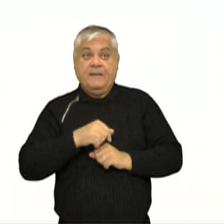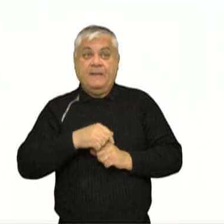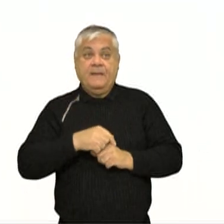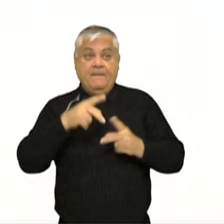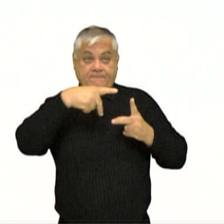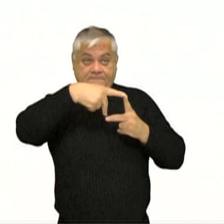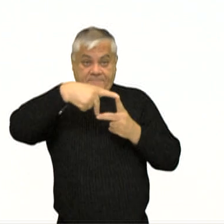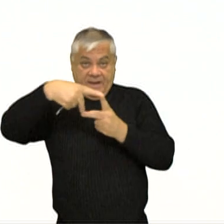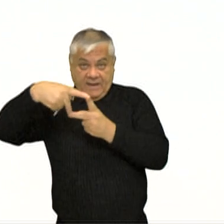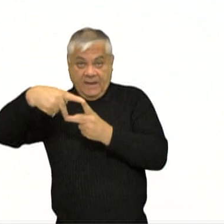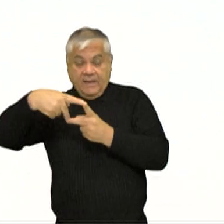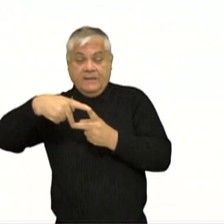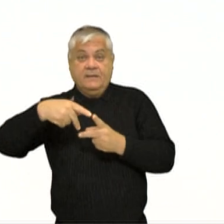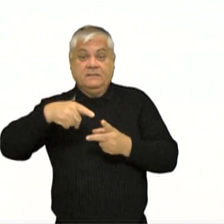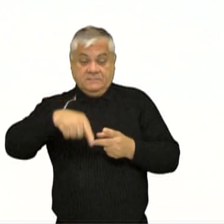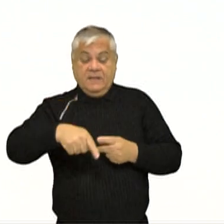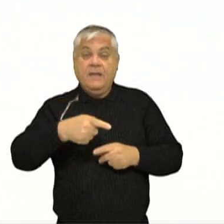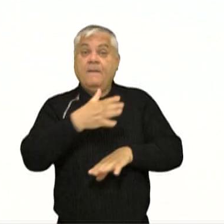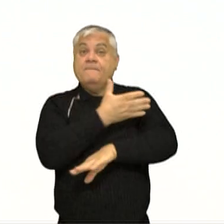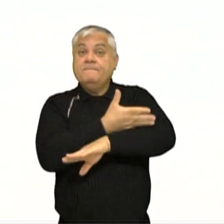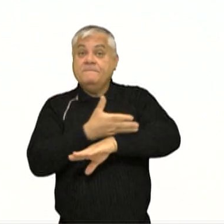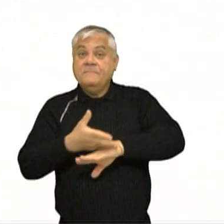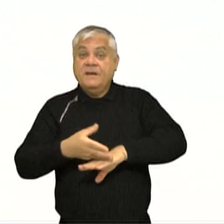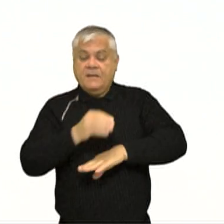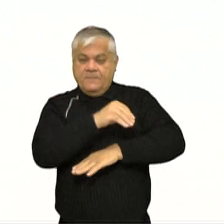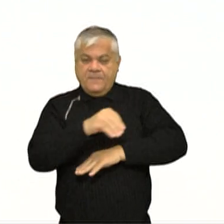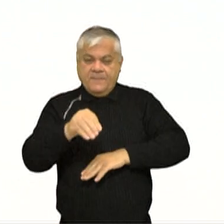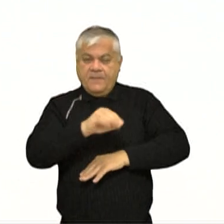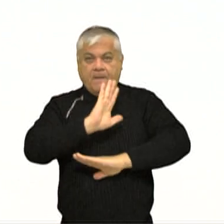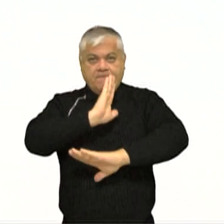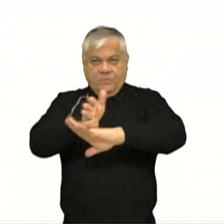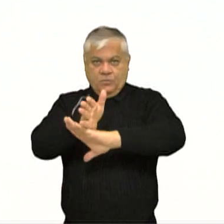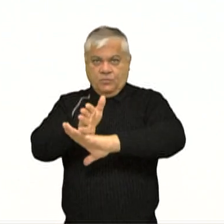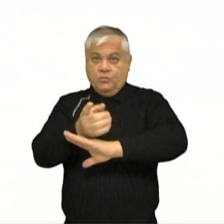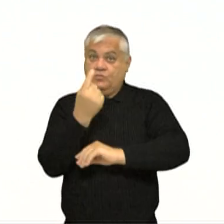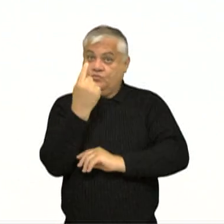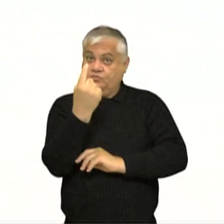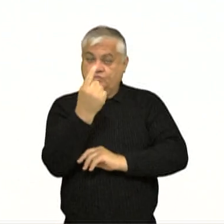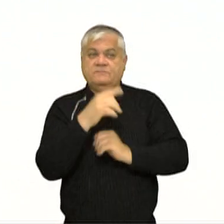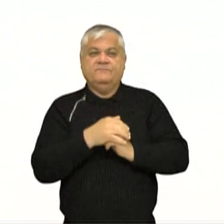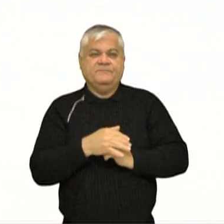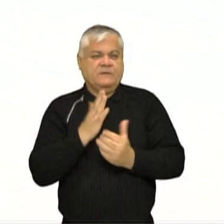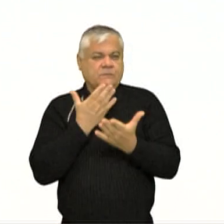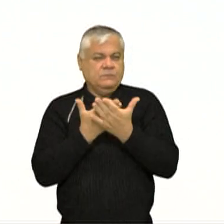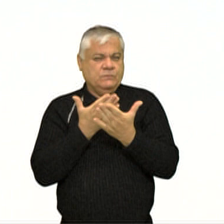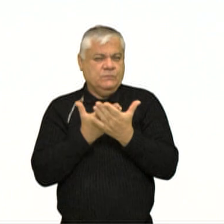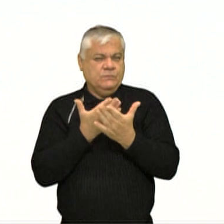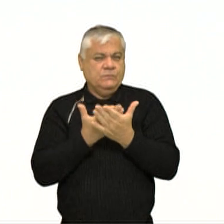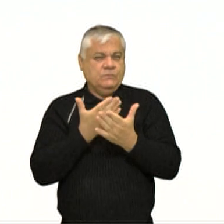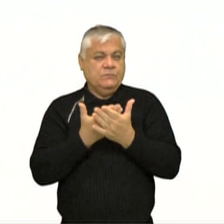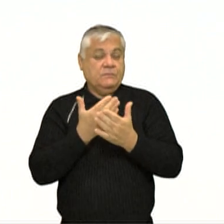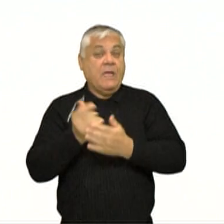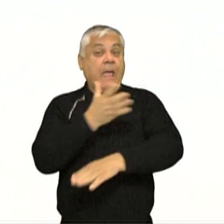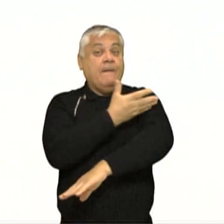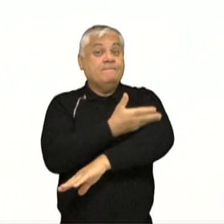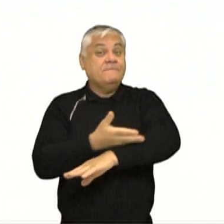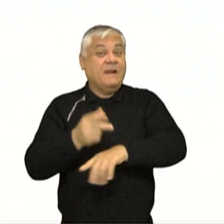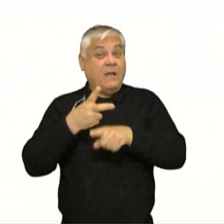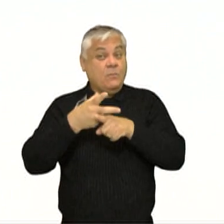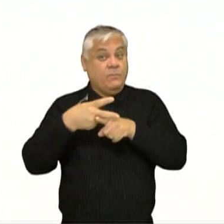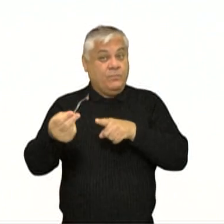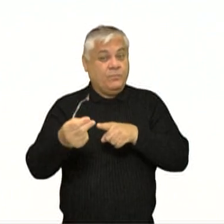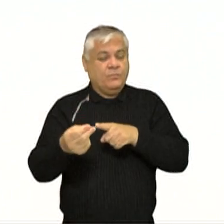movimentam e aplicam checkmate em um lance só. Então, dê uma estudada no tabuleiro e me diga